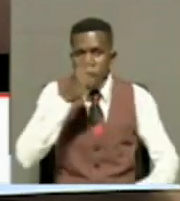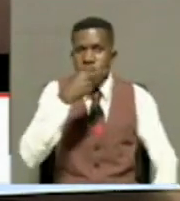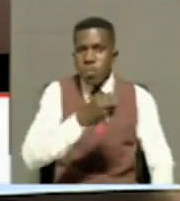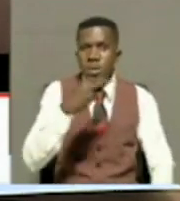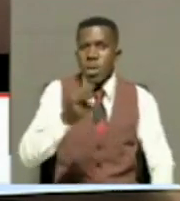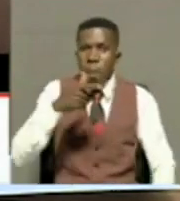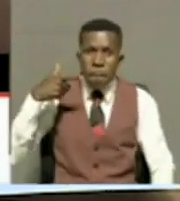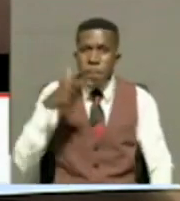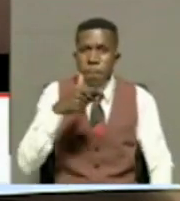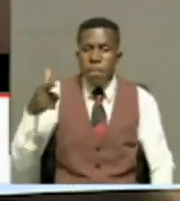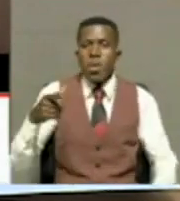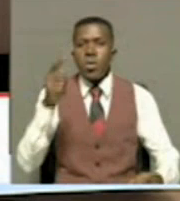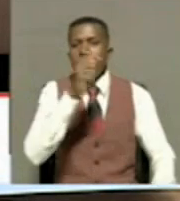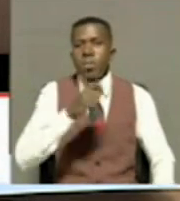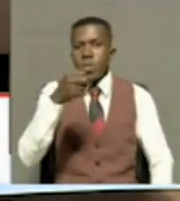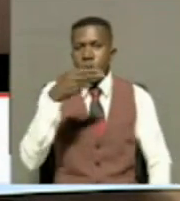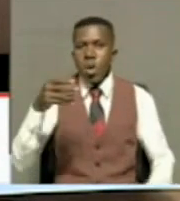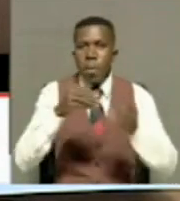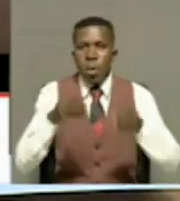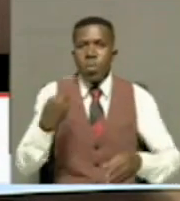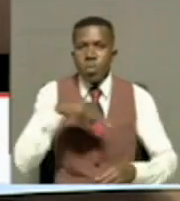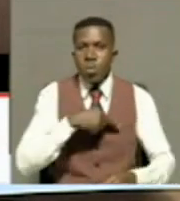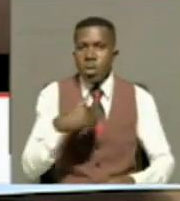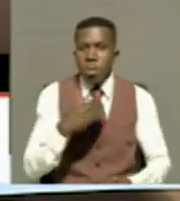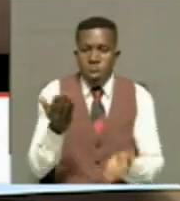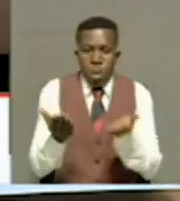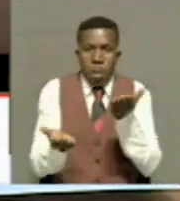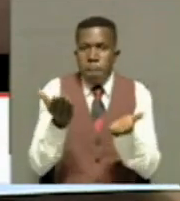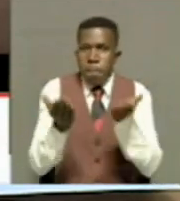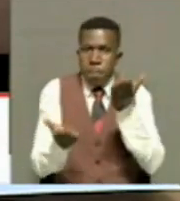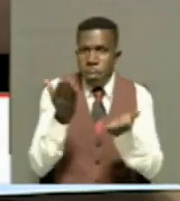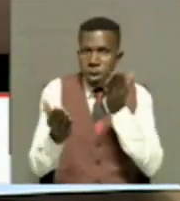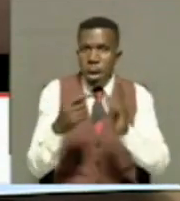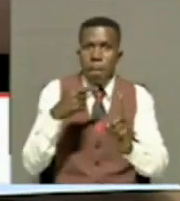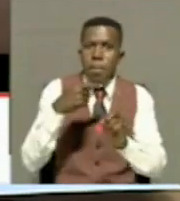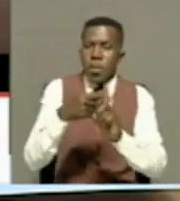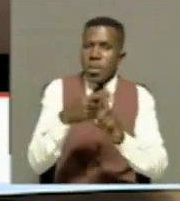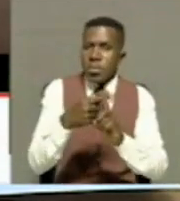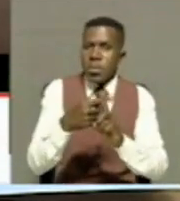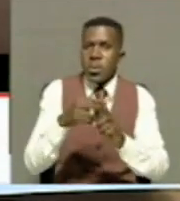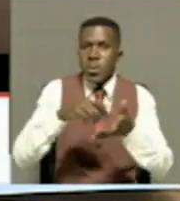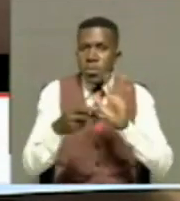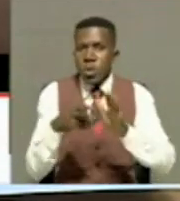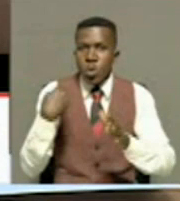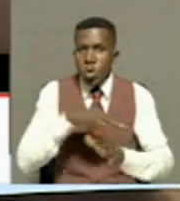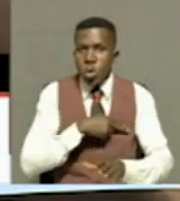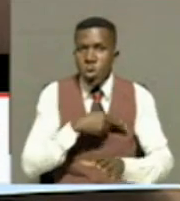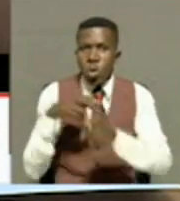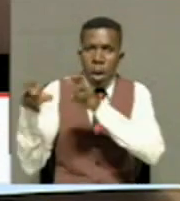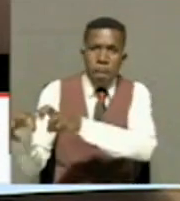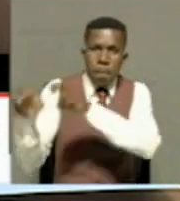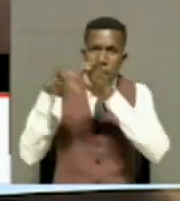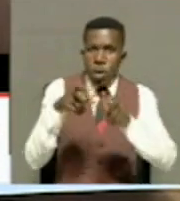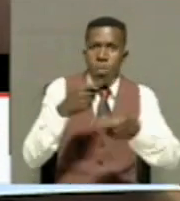de euros. E temos uma balança comercial com a União Europeia positiva, ou seja, nós exportamos mais do